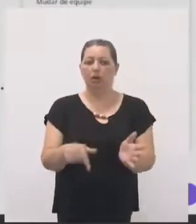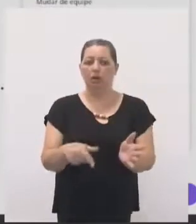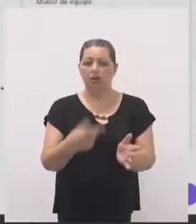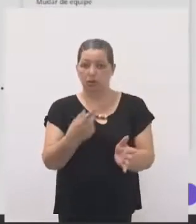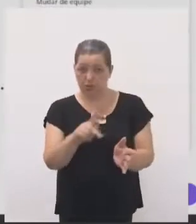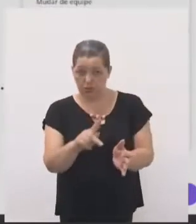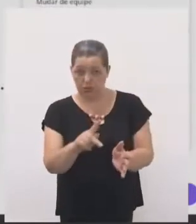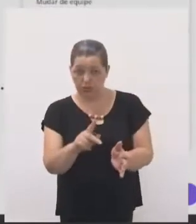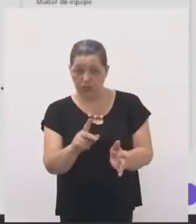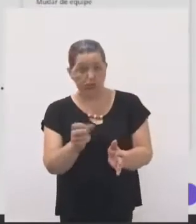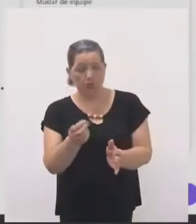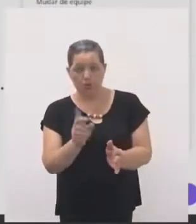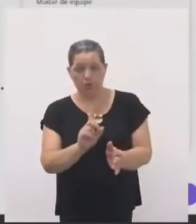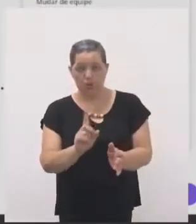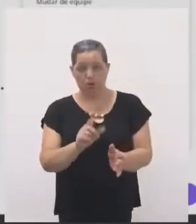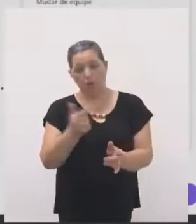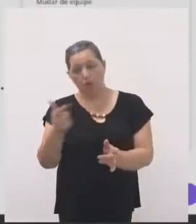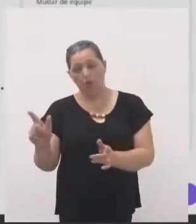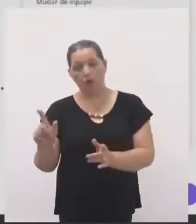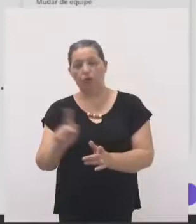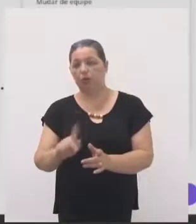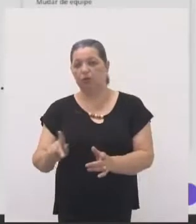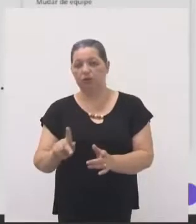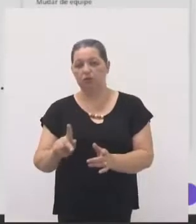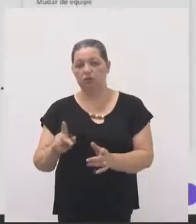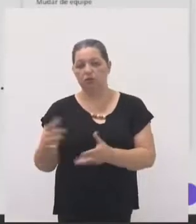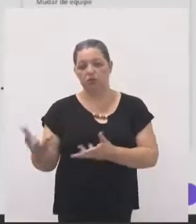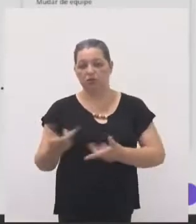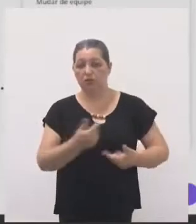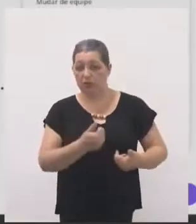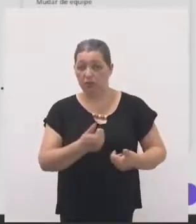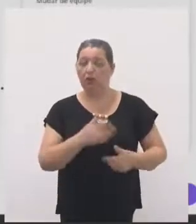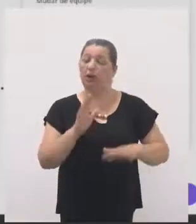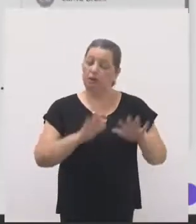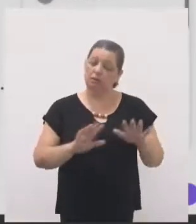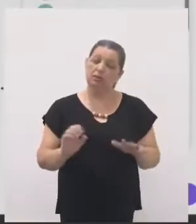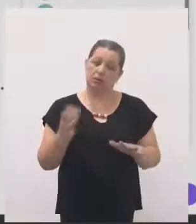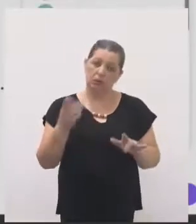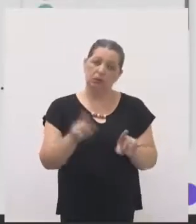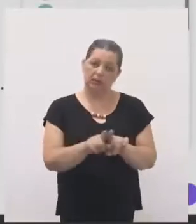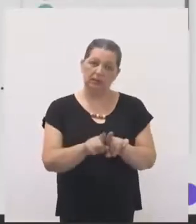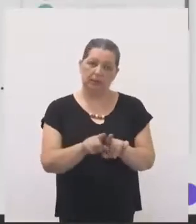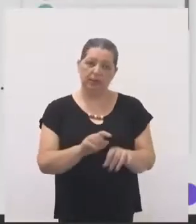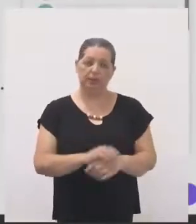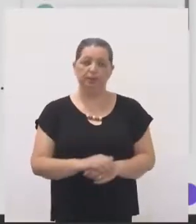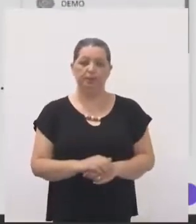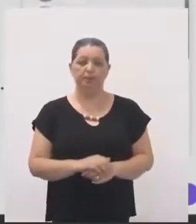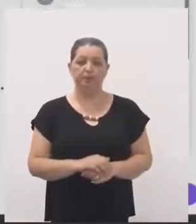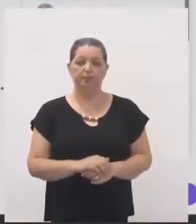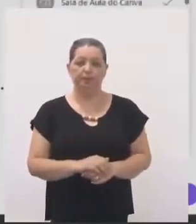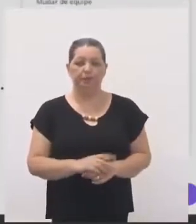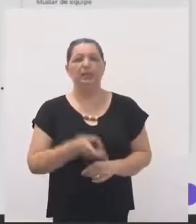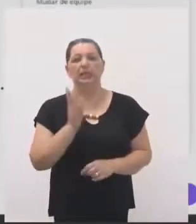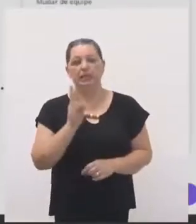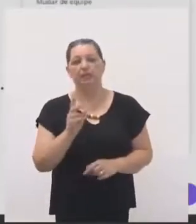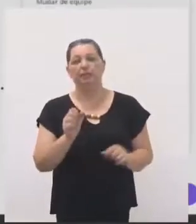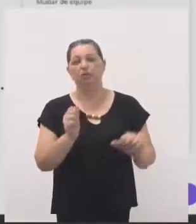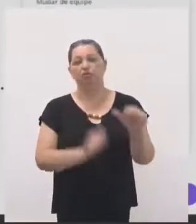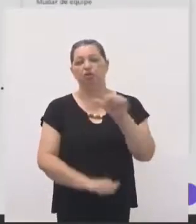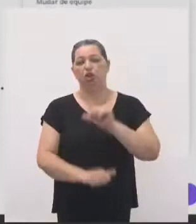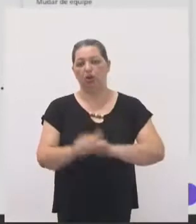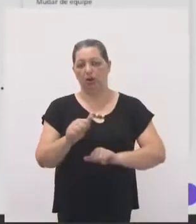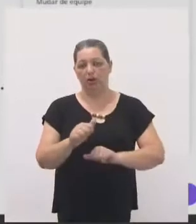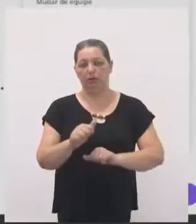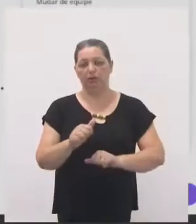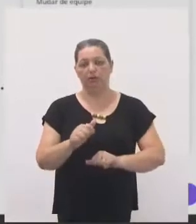sua ou se aquela equipe é de um outro professor que te convidou, que pode ser que isso aconteça também. Então, sempre você pode trocar aqui. Até por esse